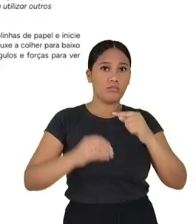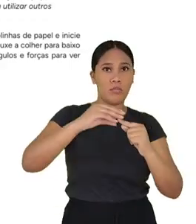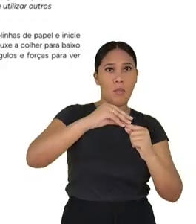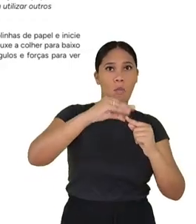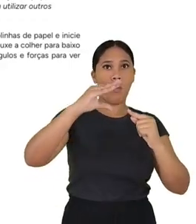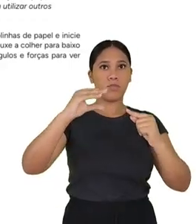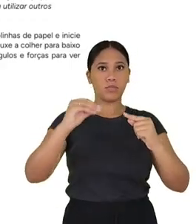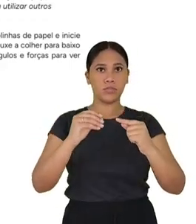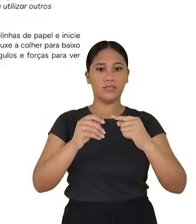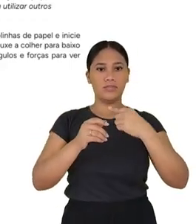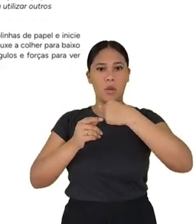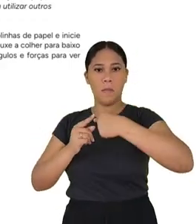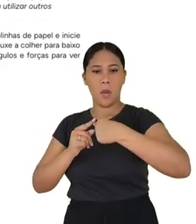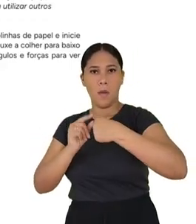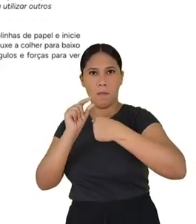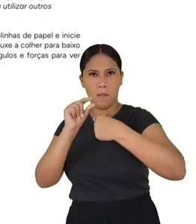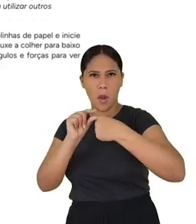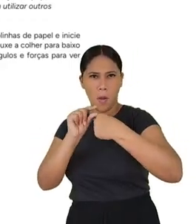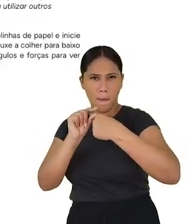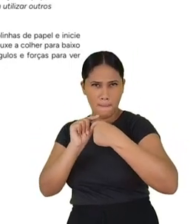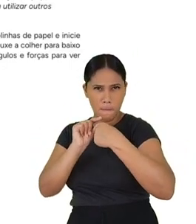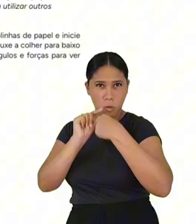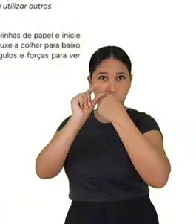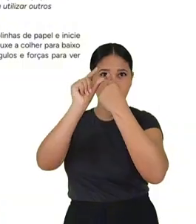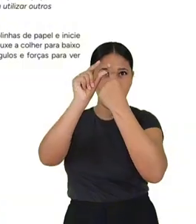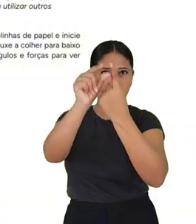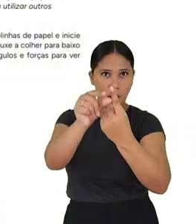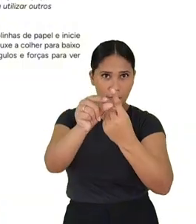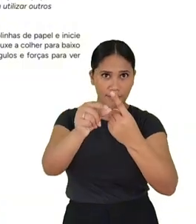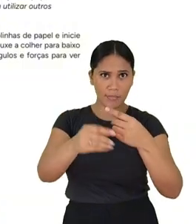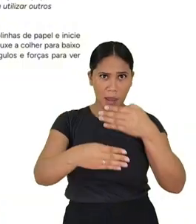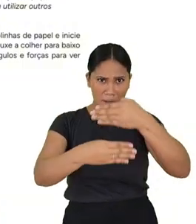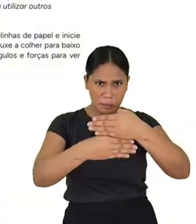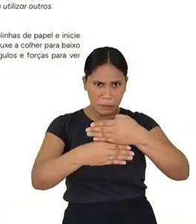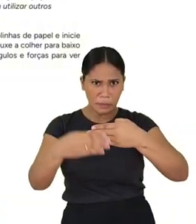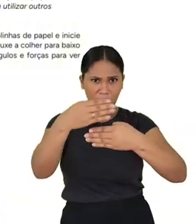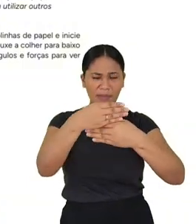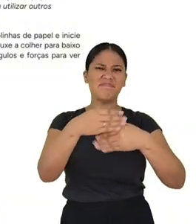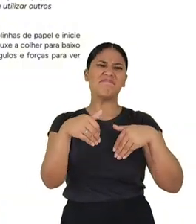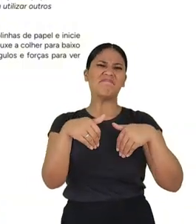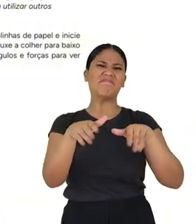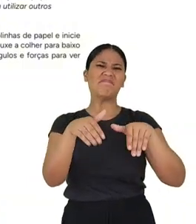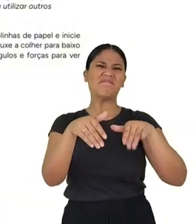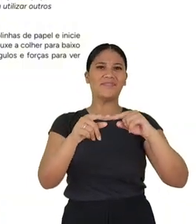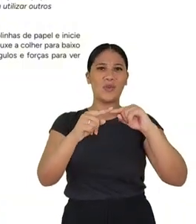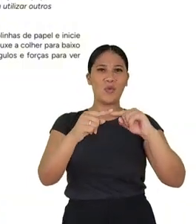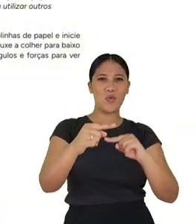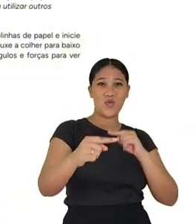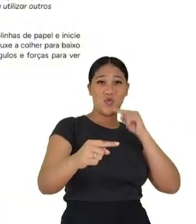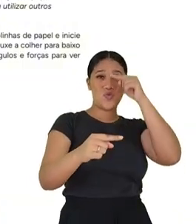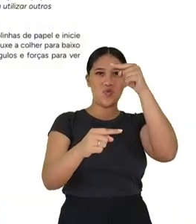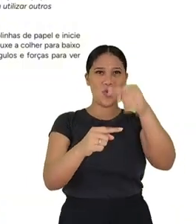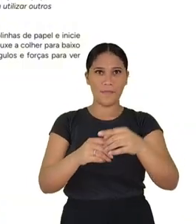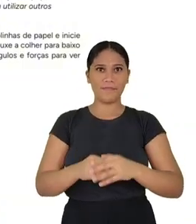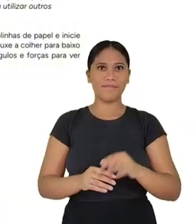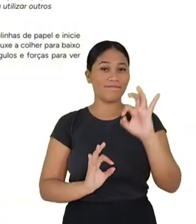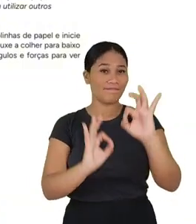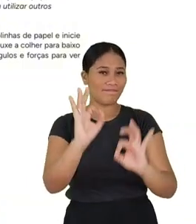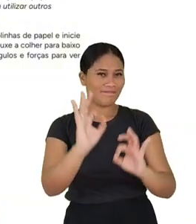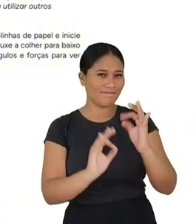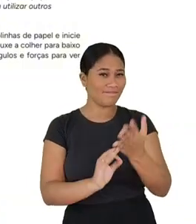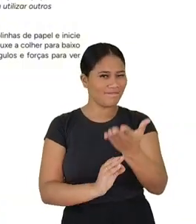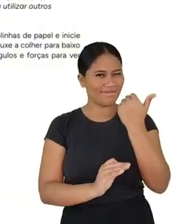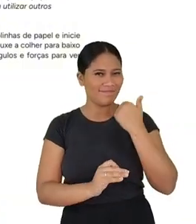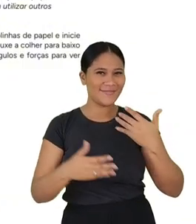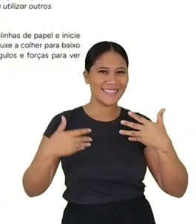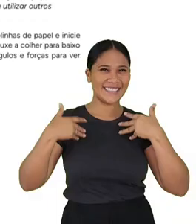espécie de colher para lançar objetos a grandes distâncias, permitindo superar obstáculos no caminho. Separe